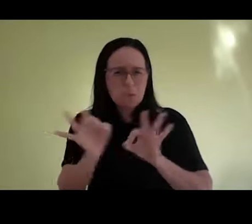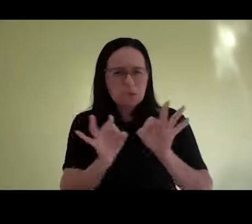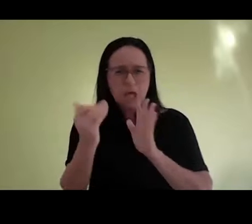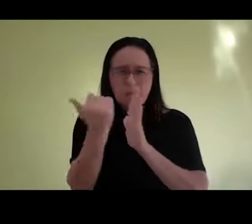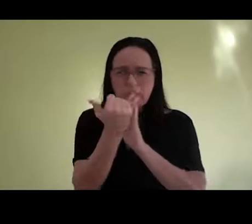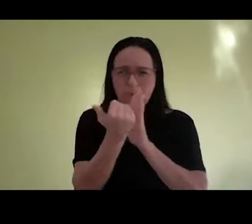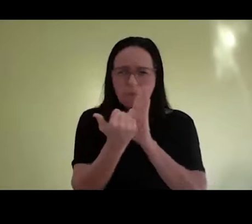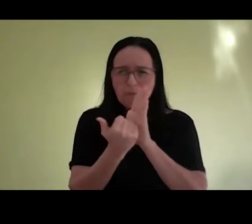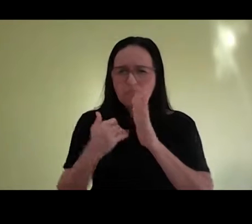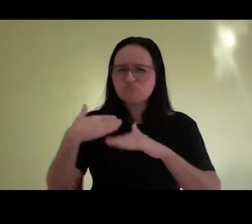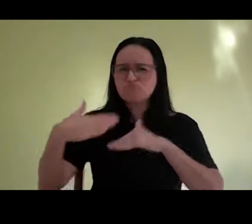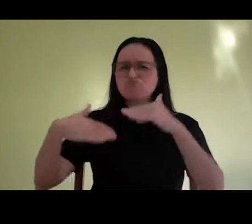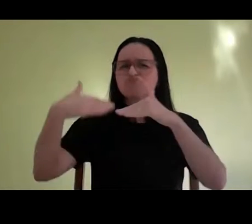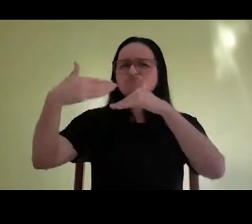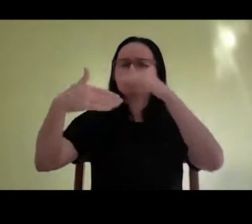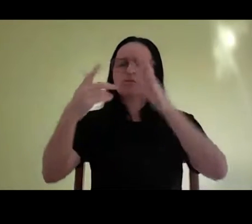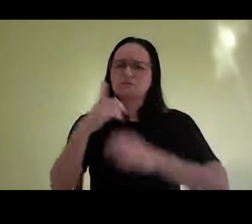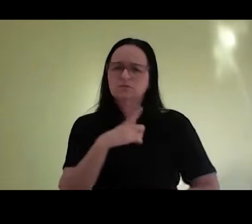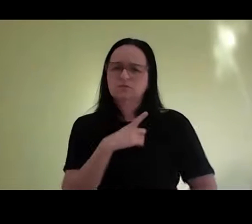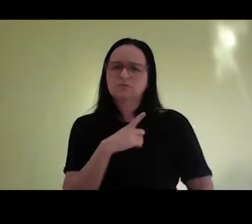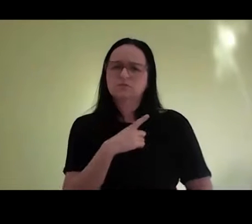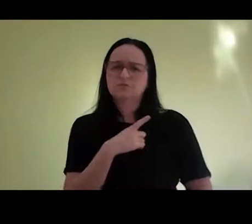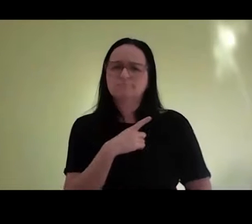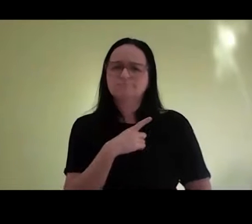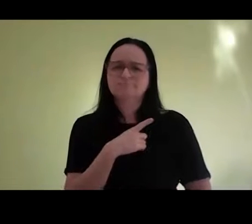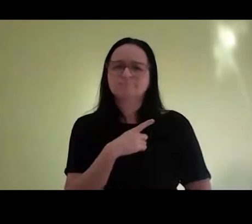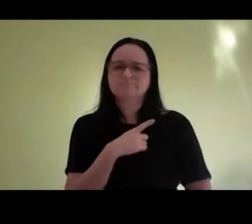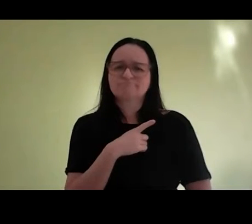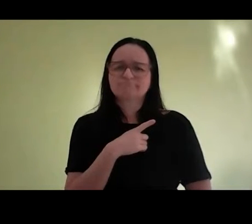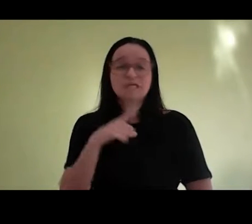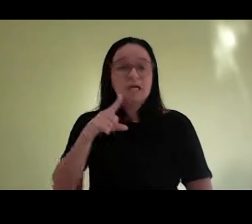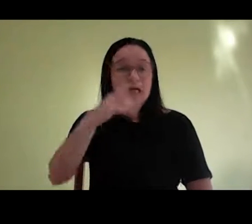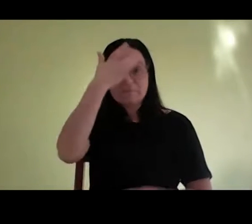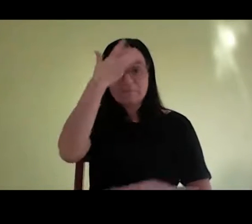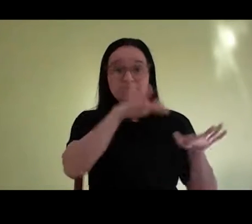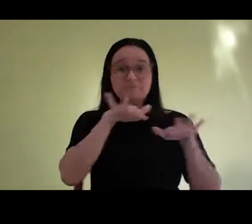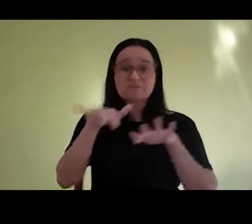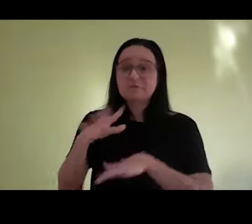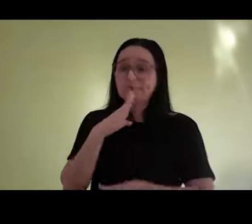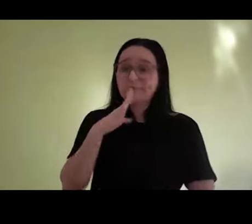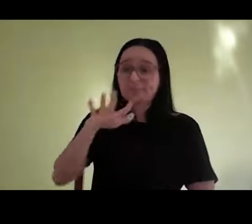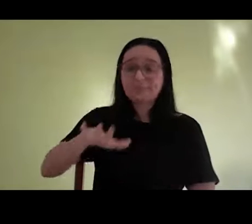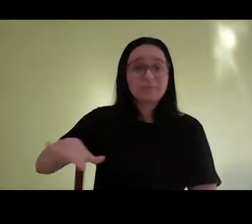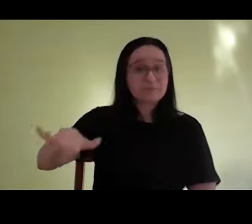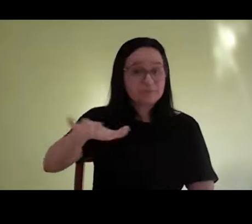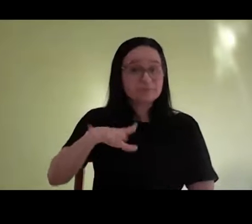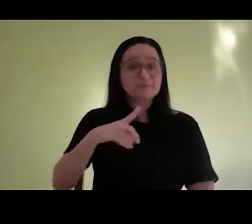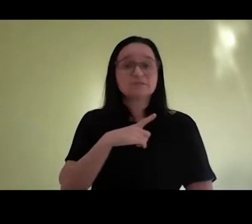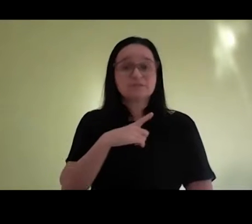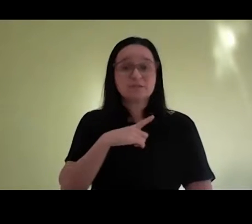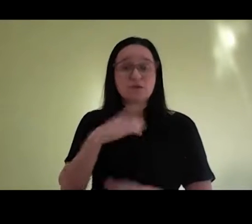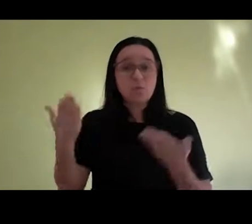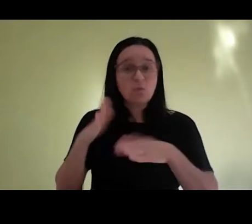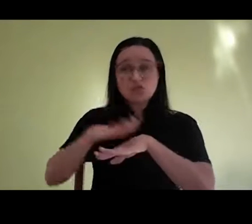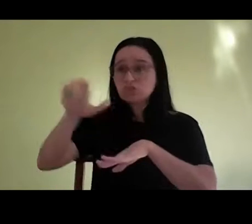promovidos, e a gente foi muito reconhecido. Hoje, a gente é chamado pra falar da